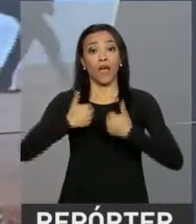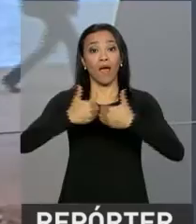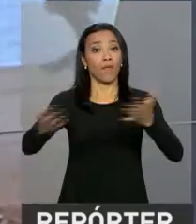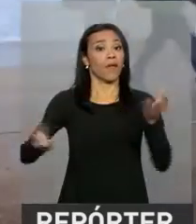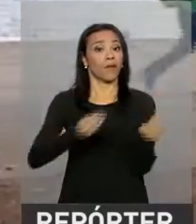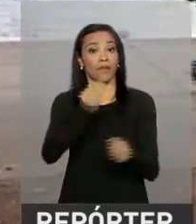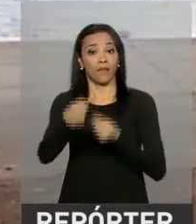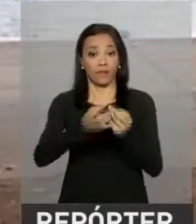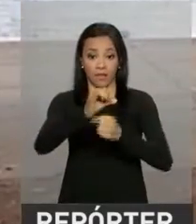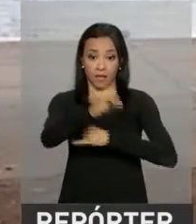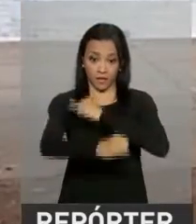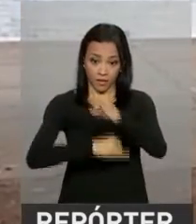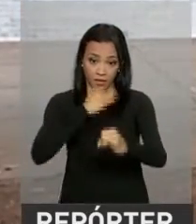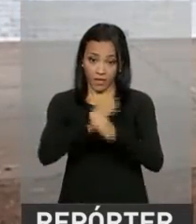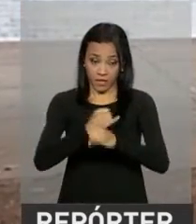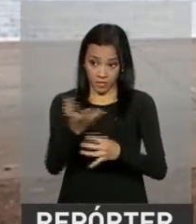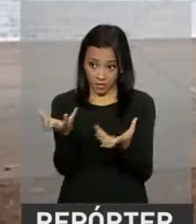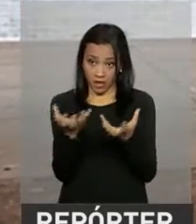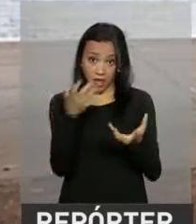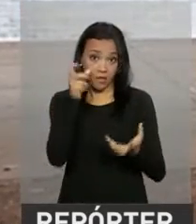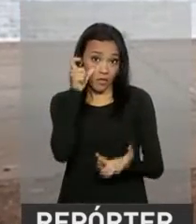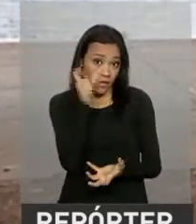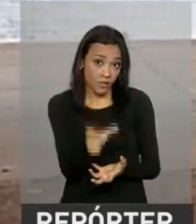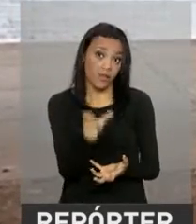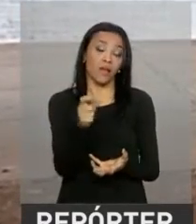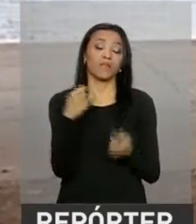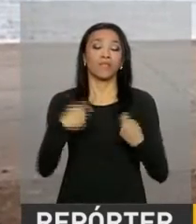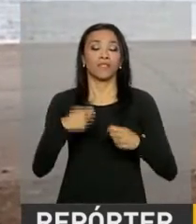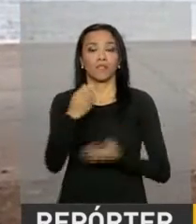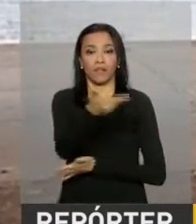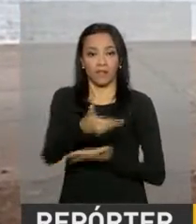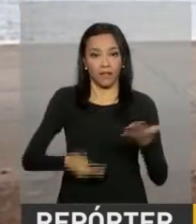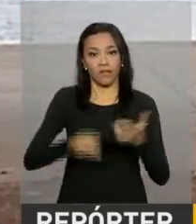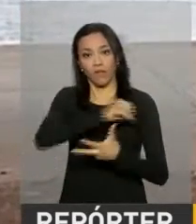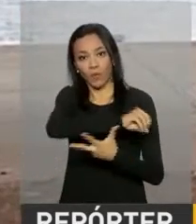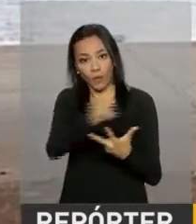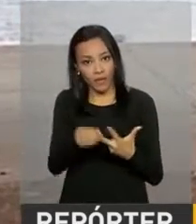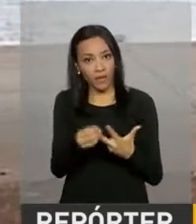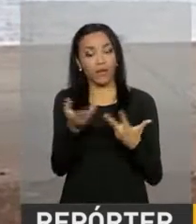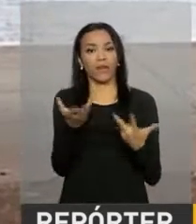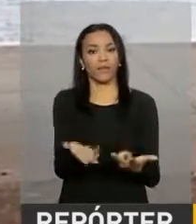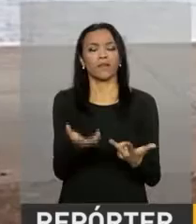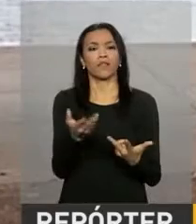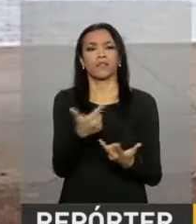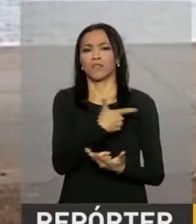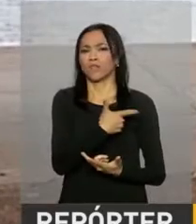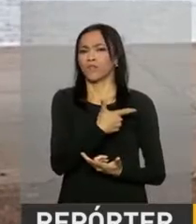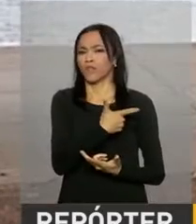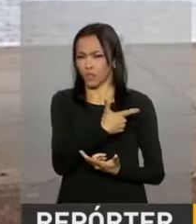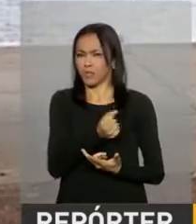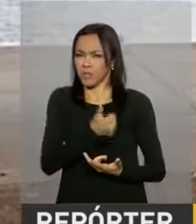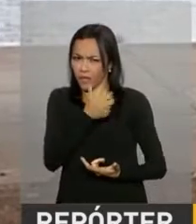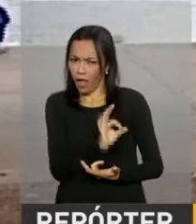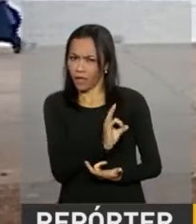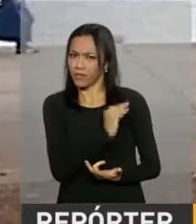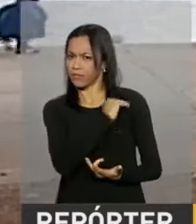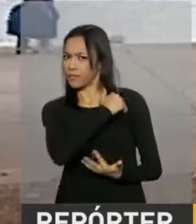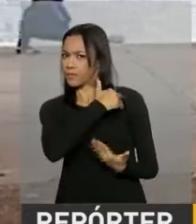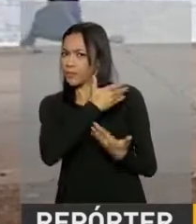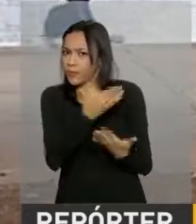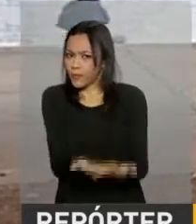internet. Os interessados devem ter feito o Enem, o Exame Nacional do Ensino Médio, a partir de 2010. Ter